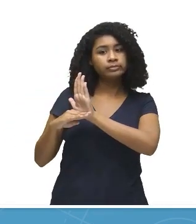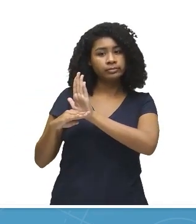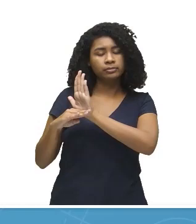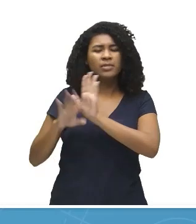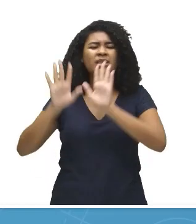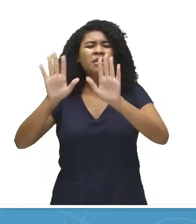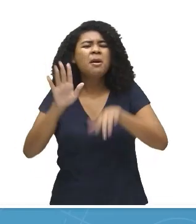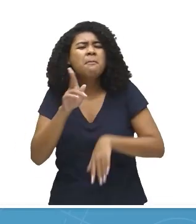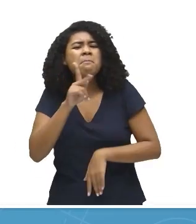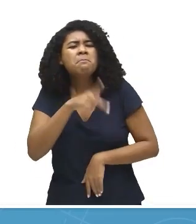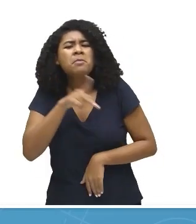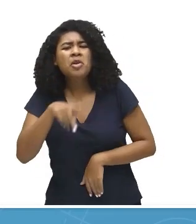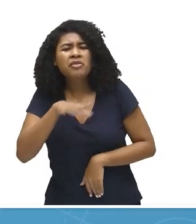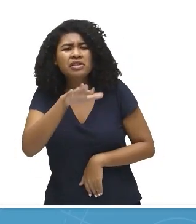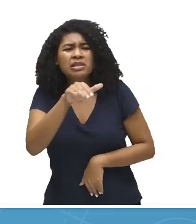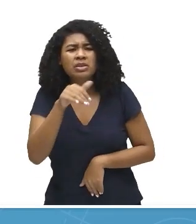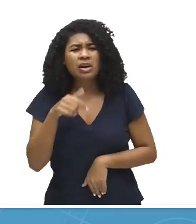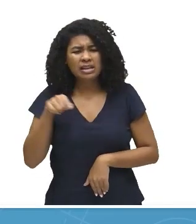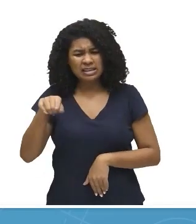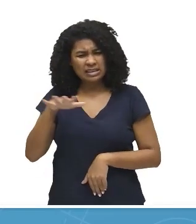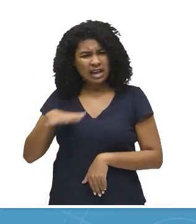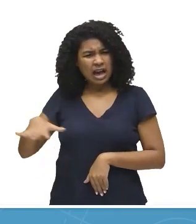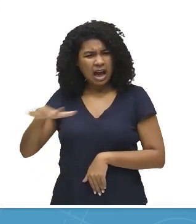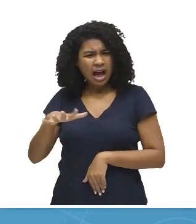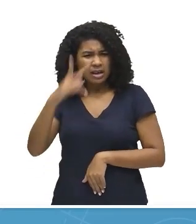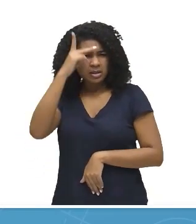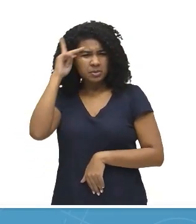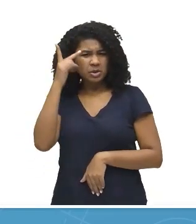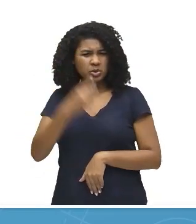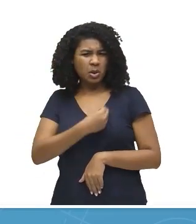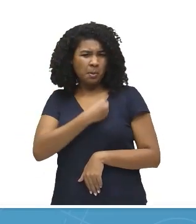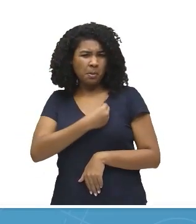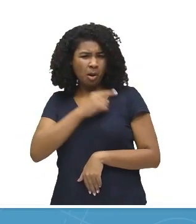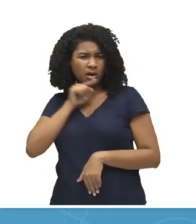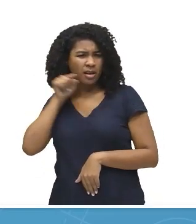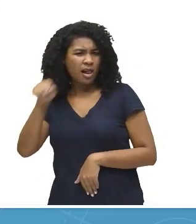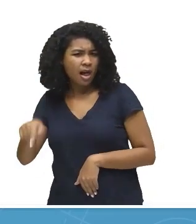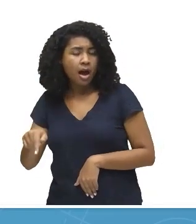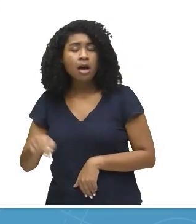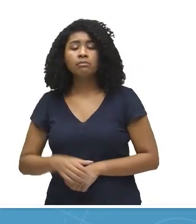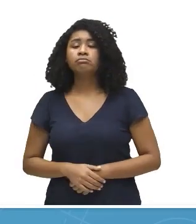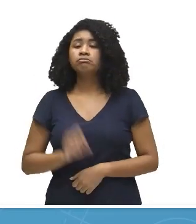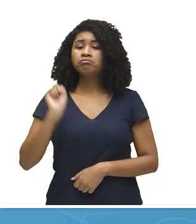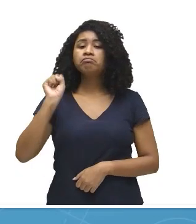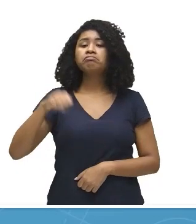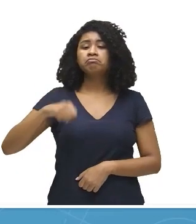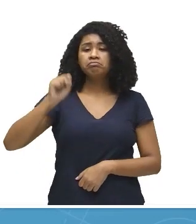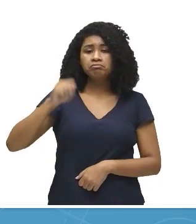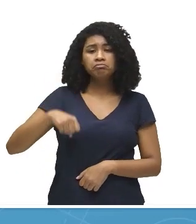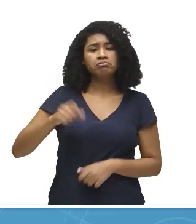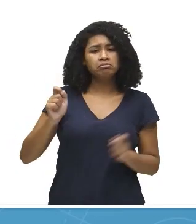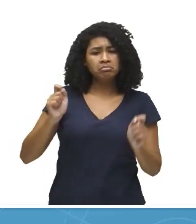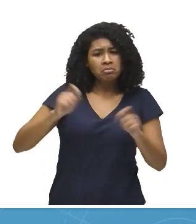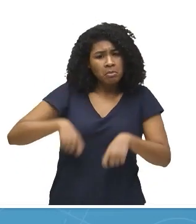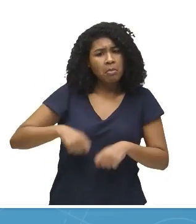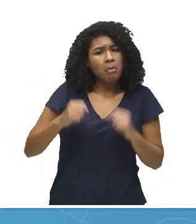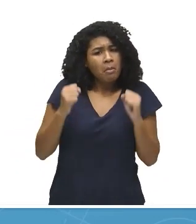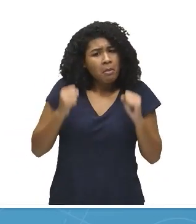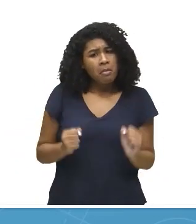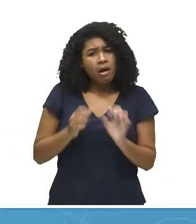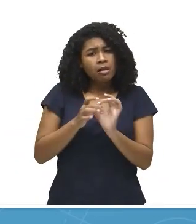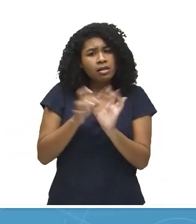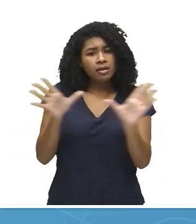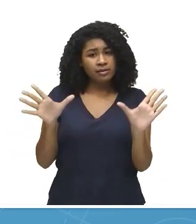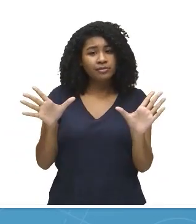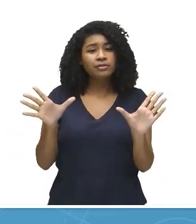nessas áreas de conservação ambiental não moram pessoas ali naquela região? Sim, pode morar naquela área,